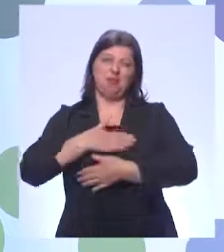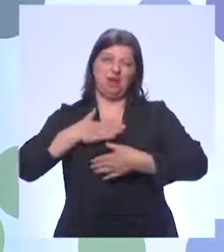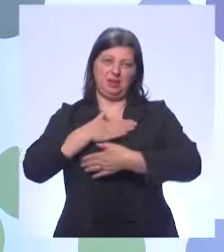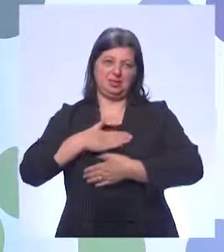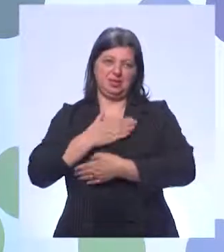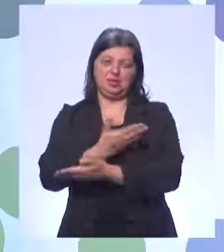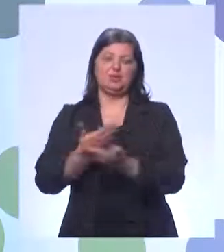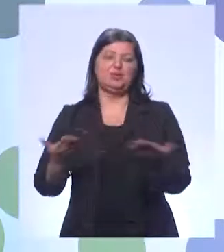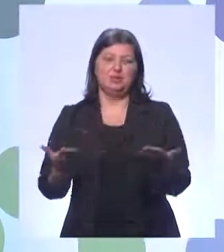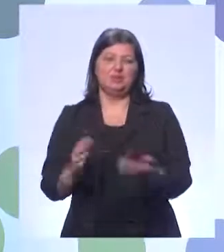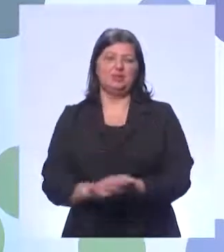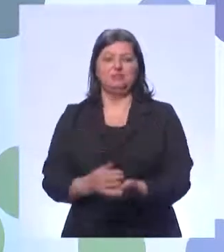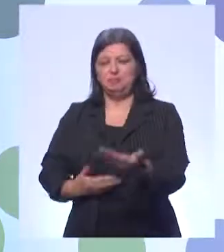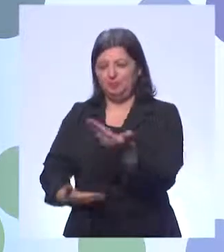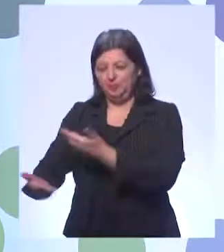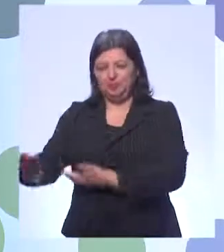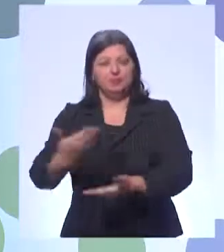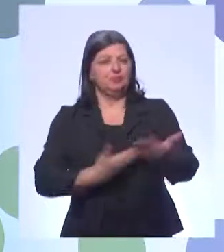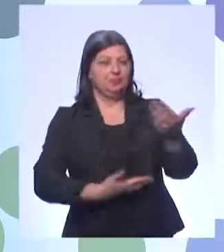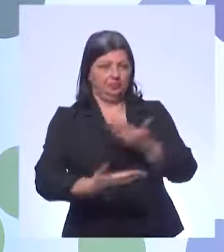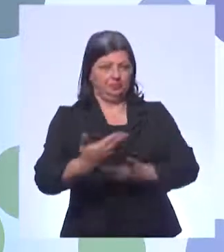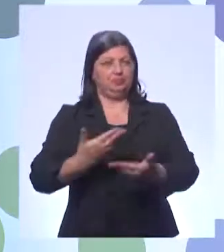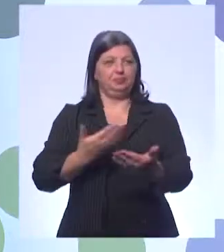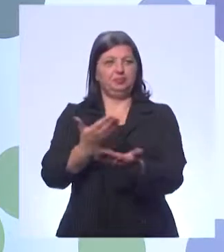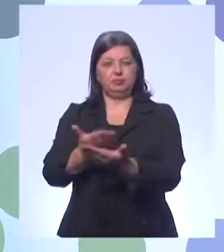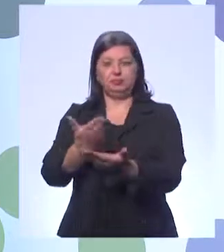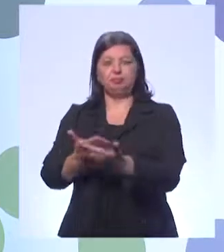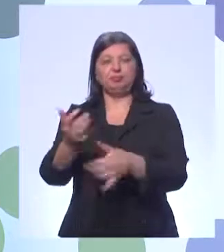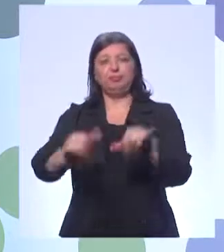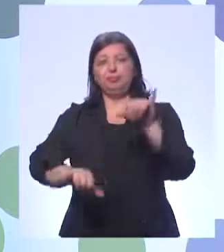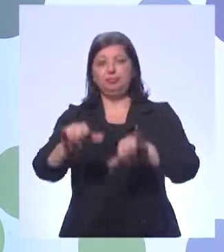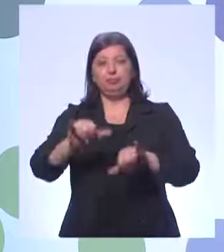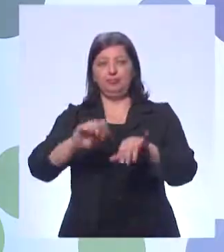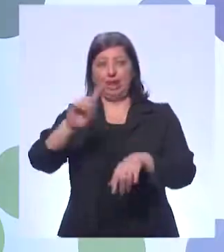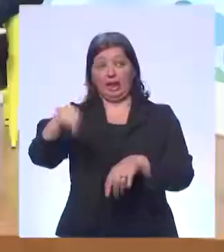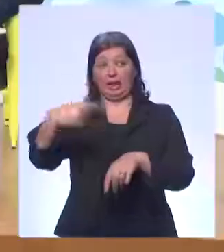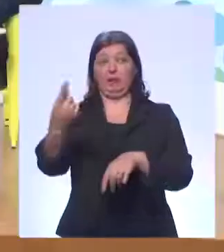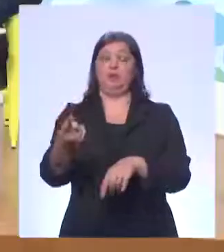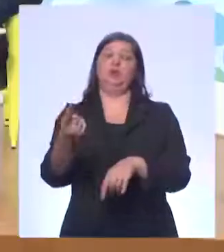vocês aqui, dividindo esse estudo aqui de Química. E até depois das